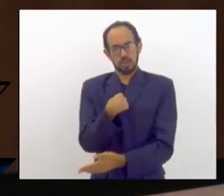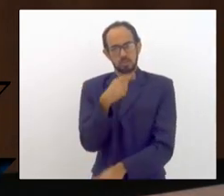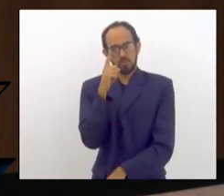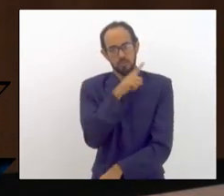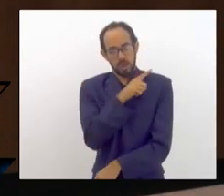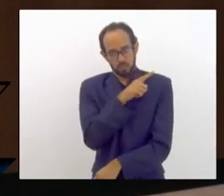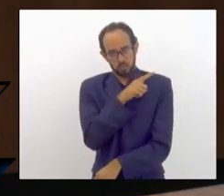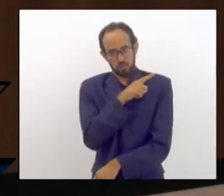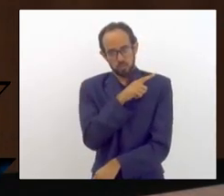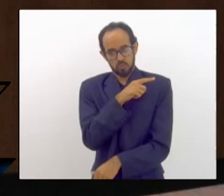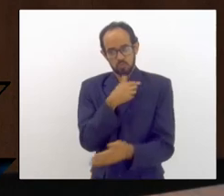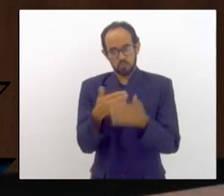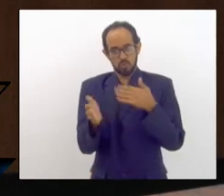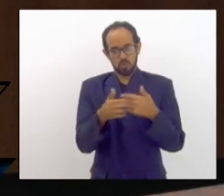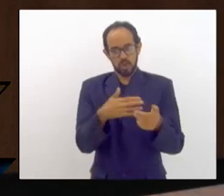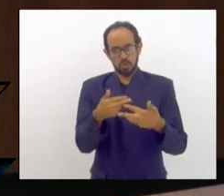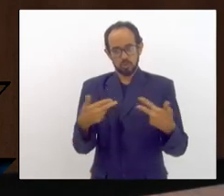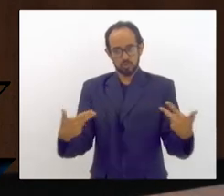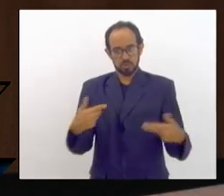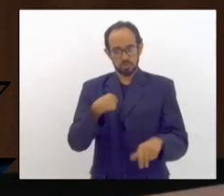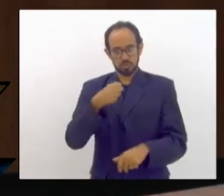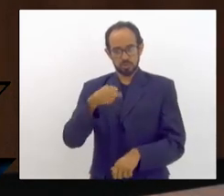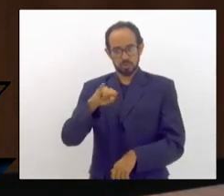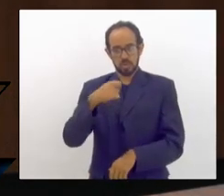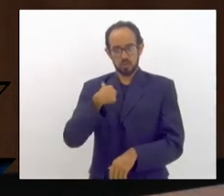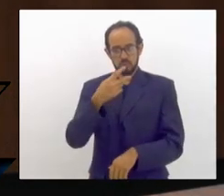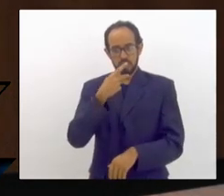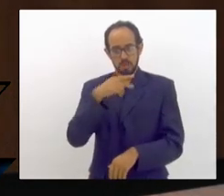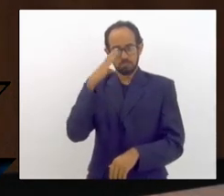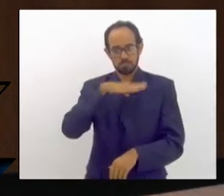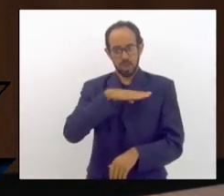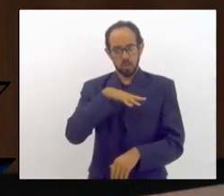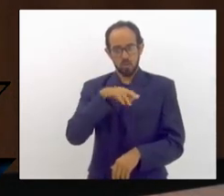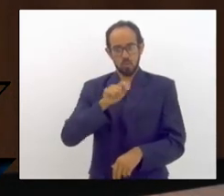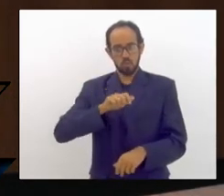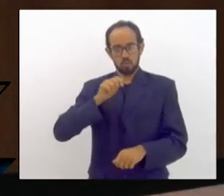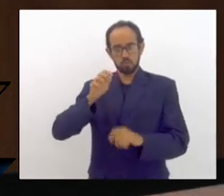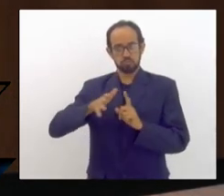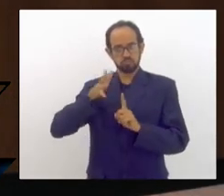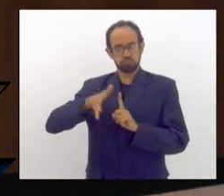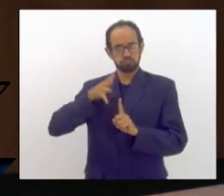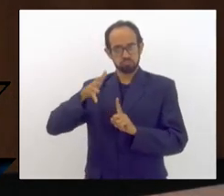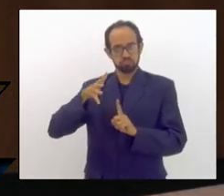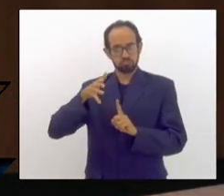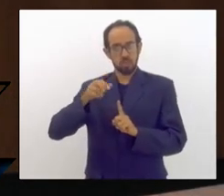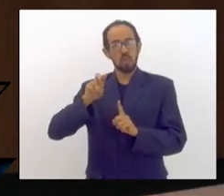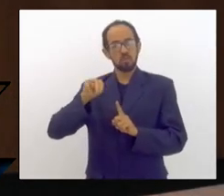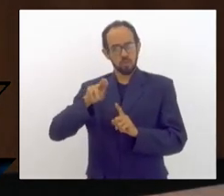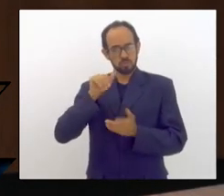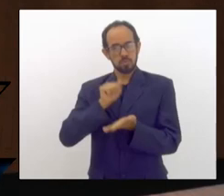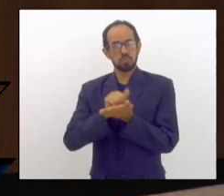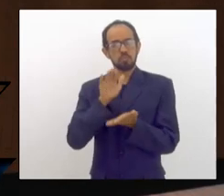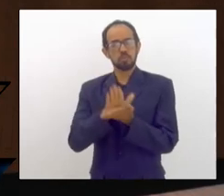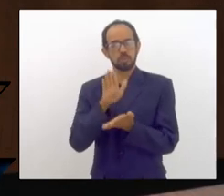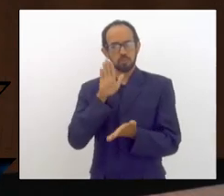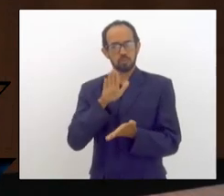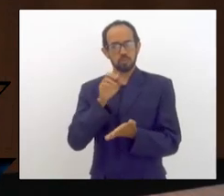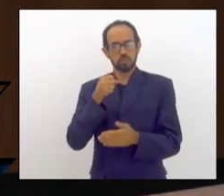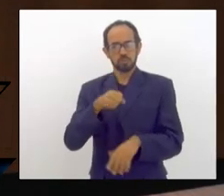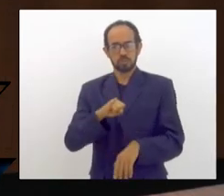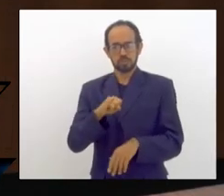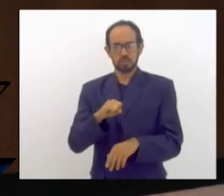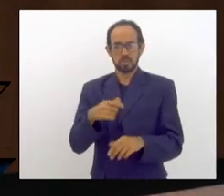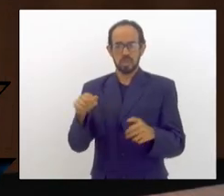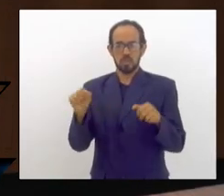repito, se eu falar mal, se eu usar mal a palavra, eu vou ser punido pelo uso da palavra. Se eu cometer